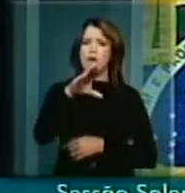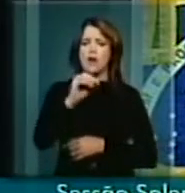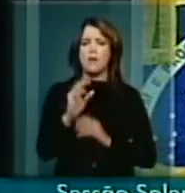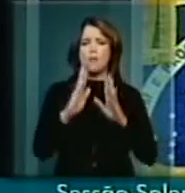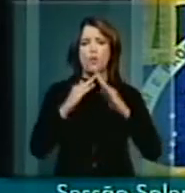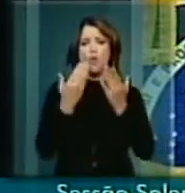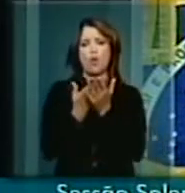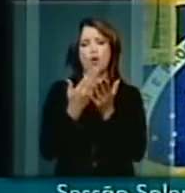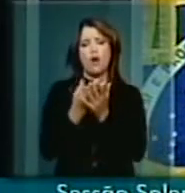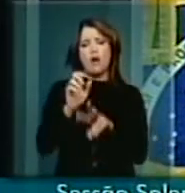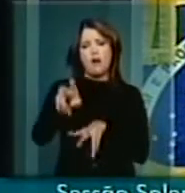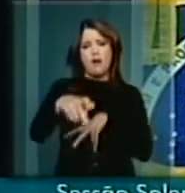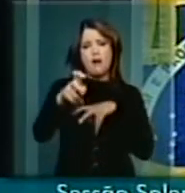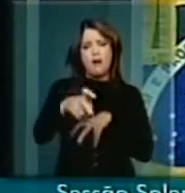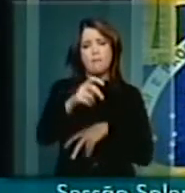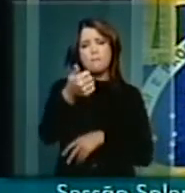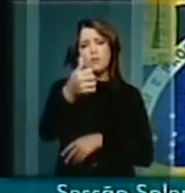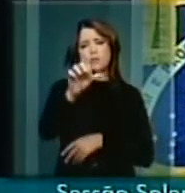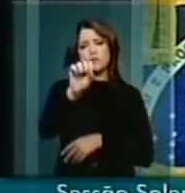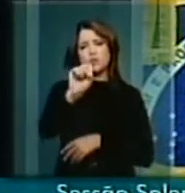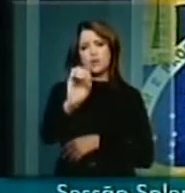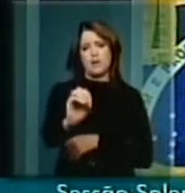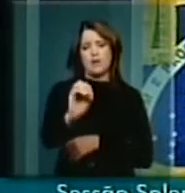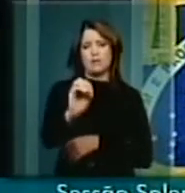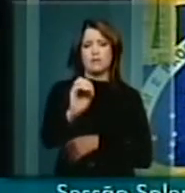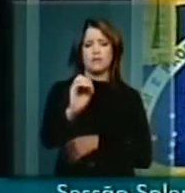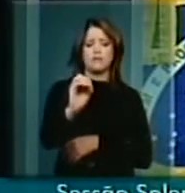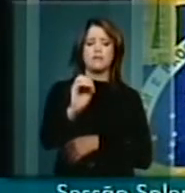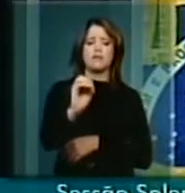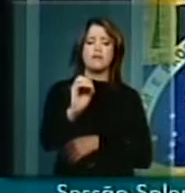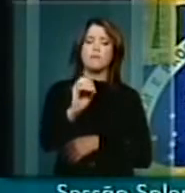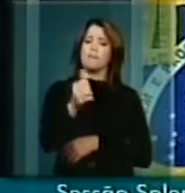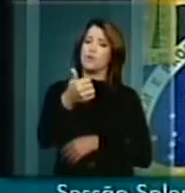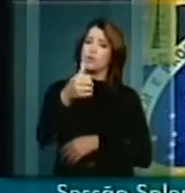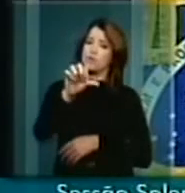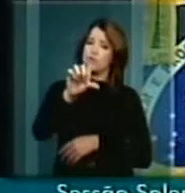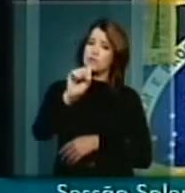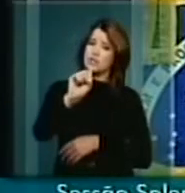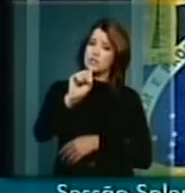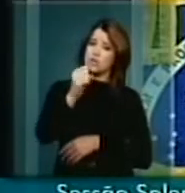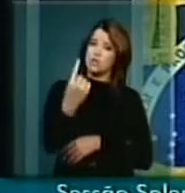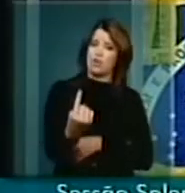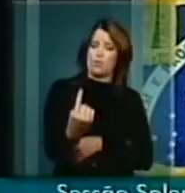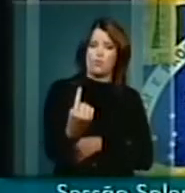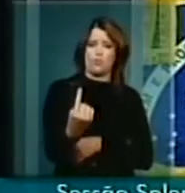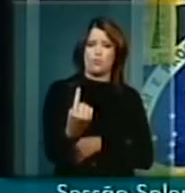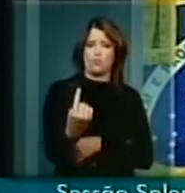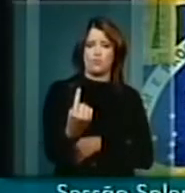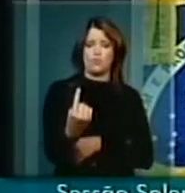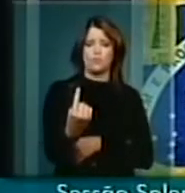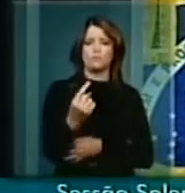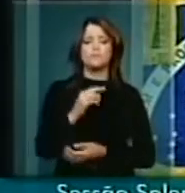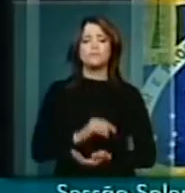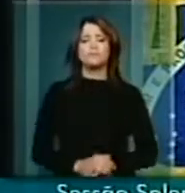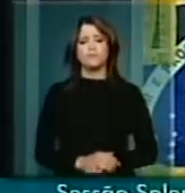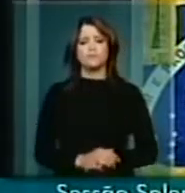Agrícola em 1980 e 1981.